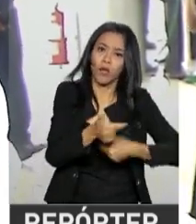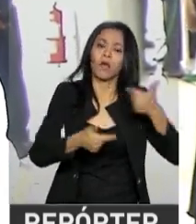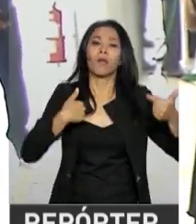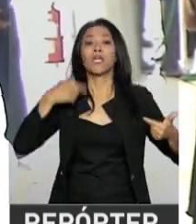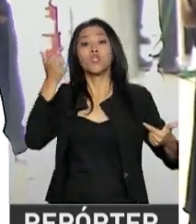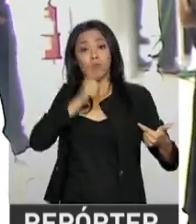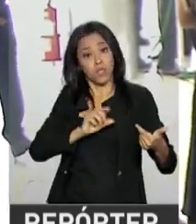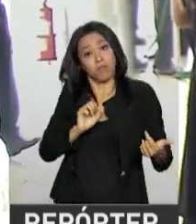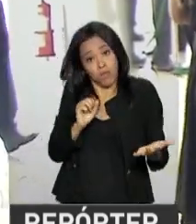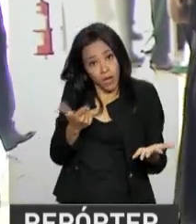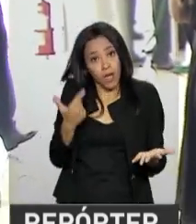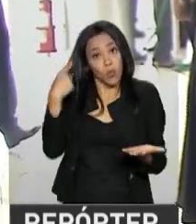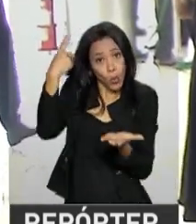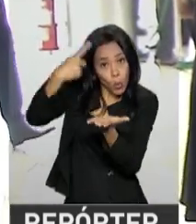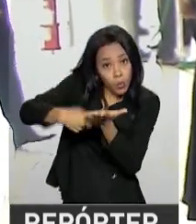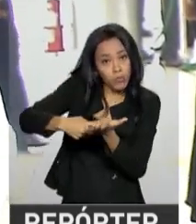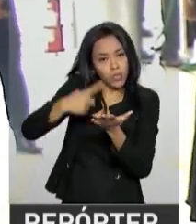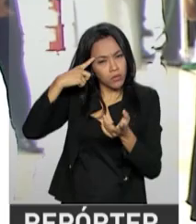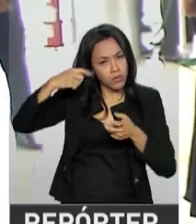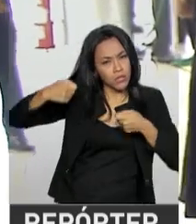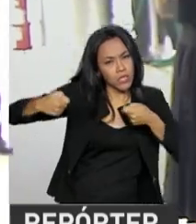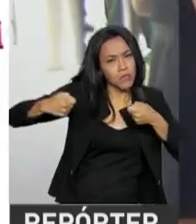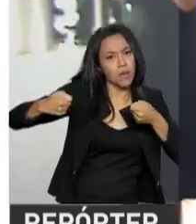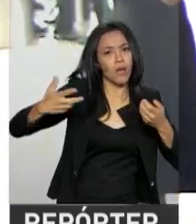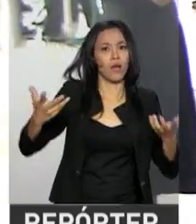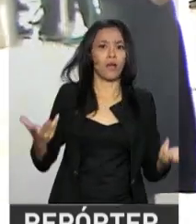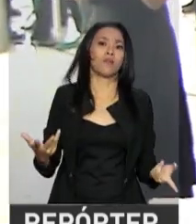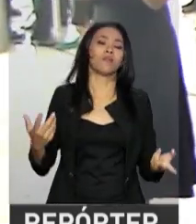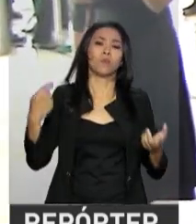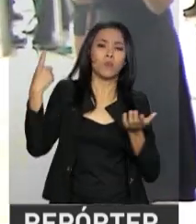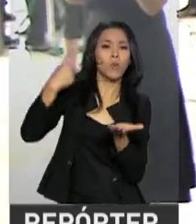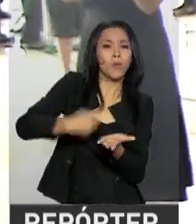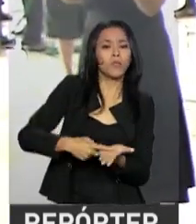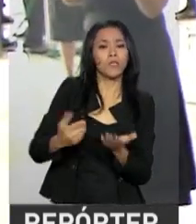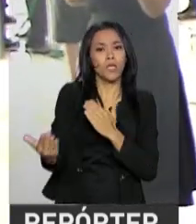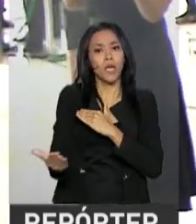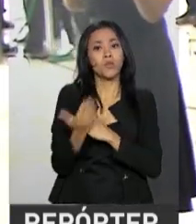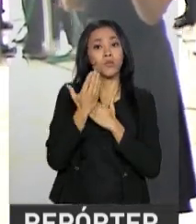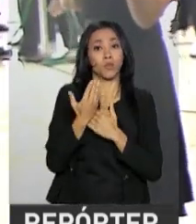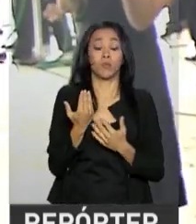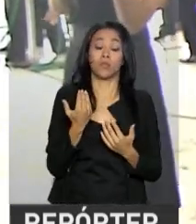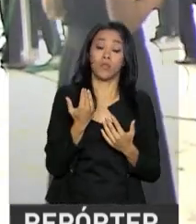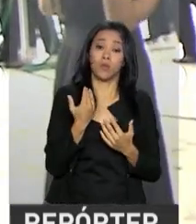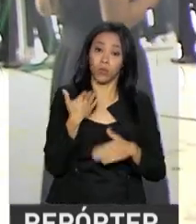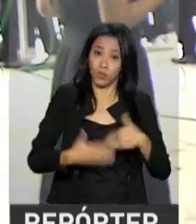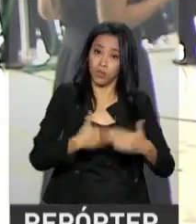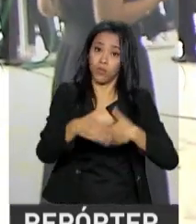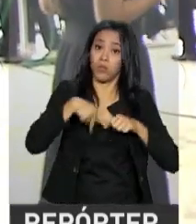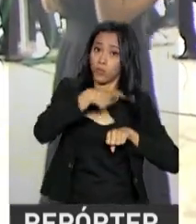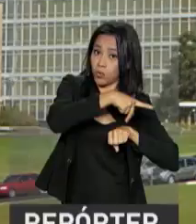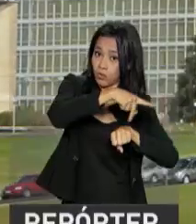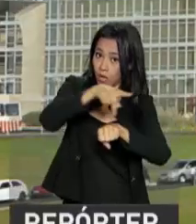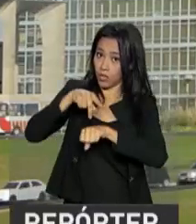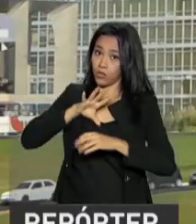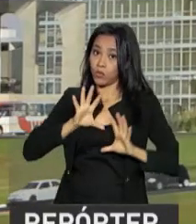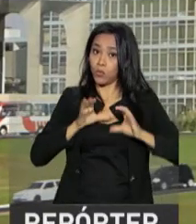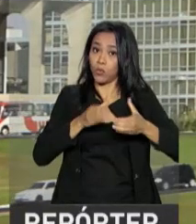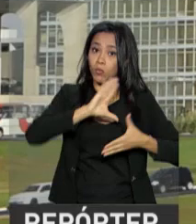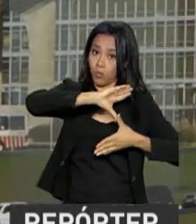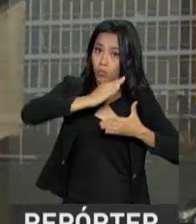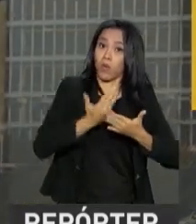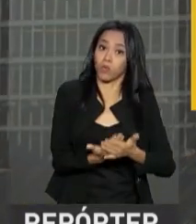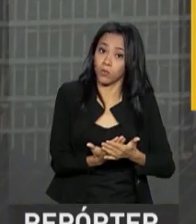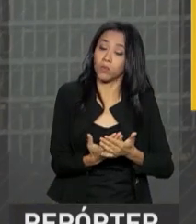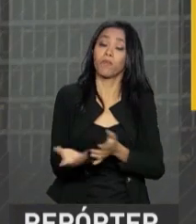fechar lógico um acordo equilibrado um acordo que promova o desenvolvimento de ambos os blocos dos países que o compõem já o novo ministro